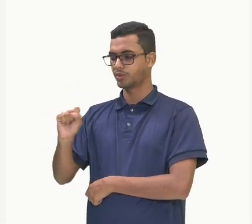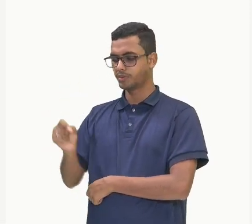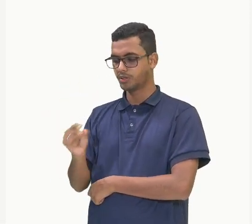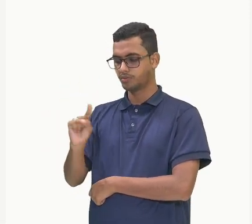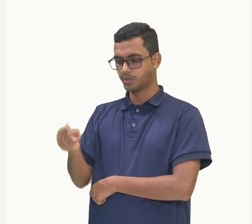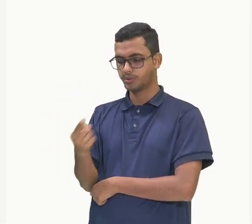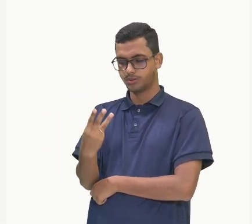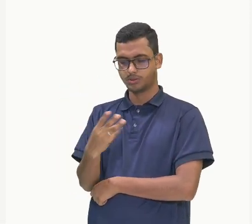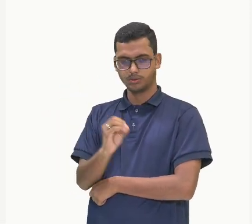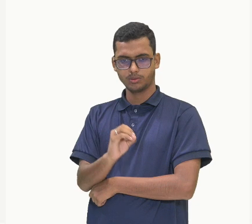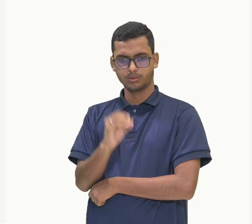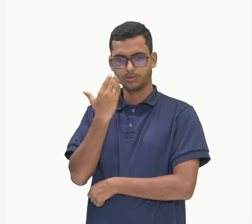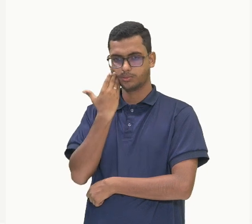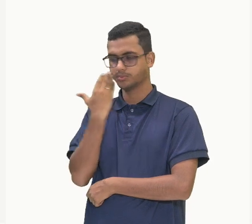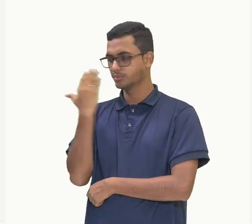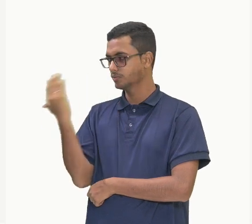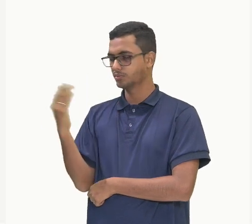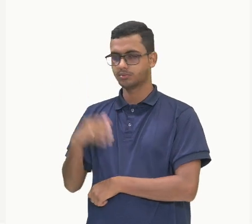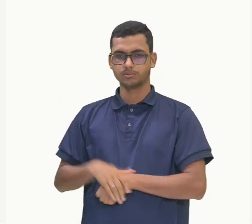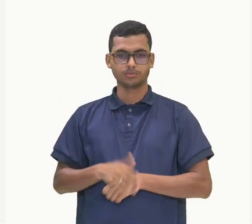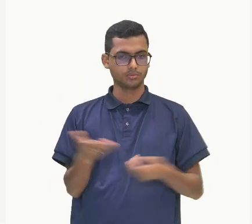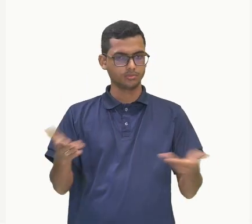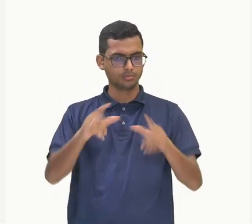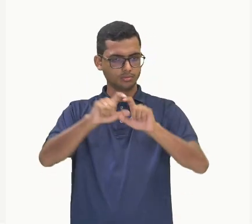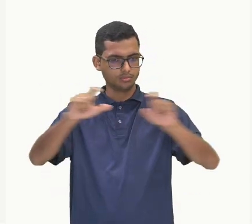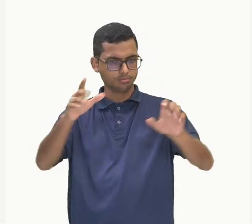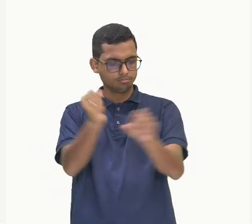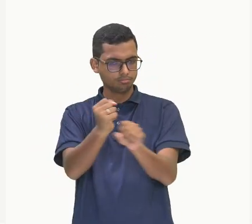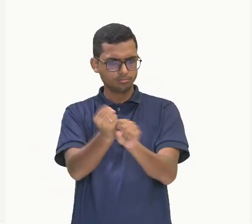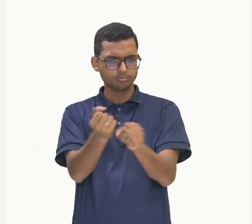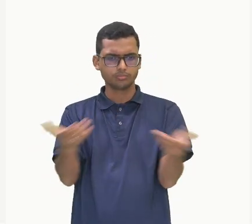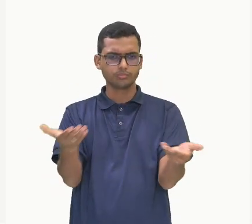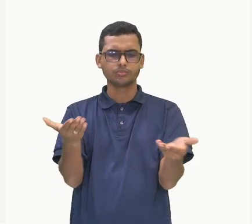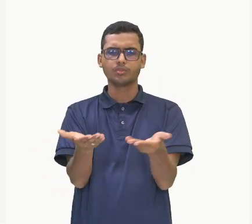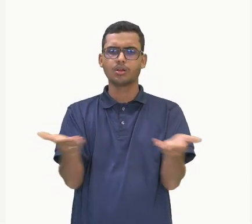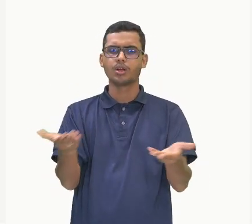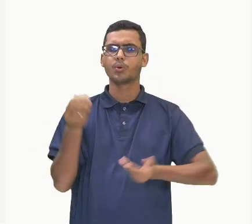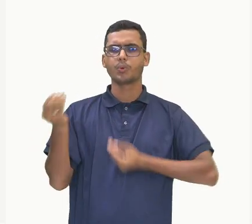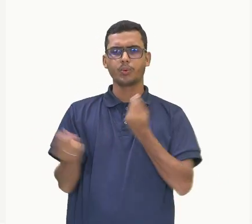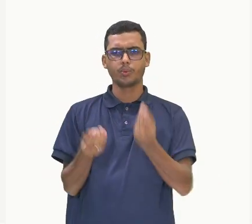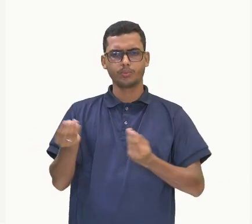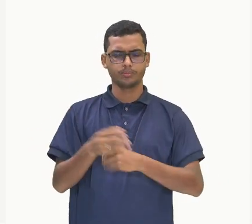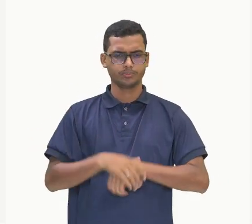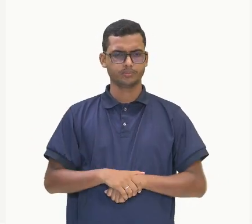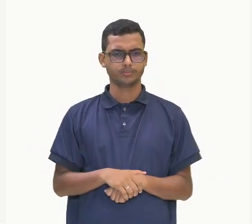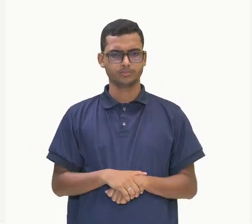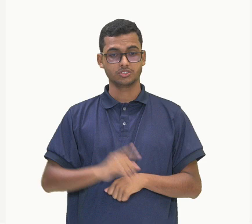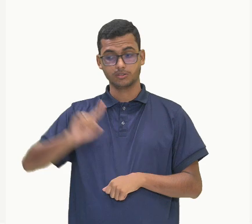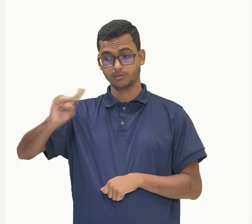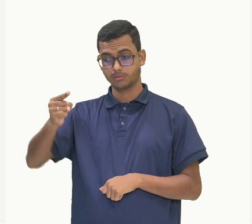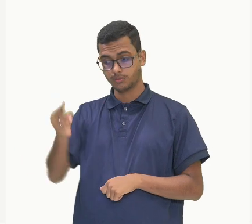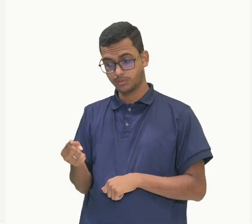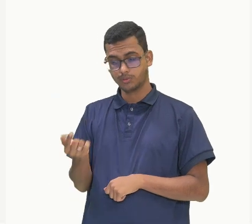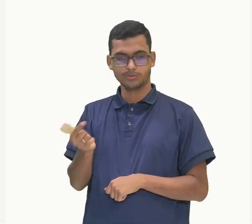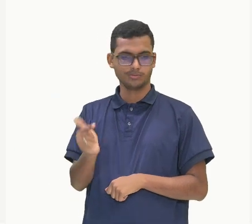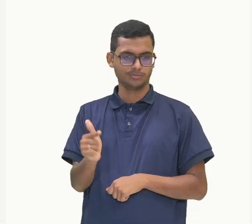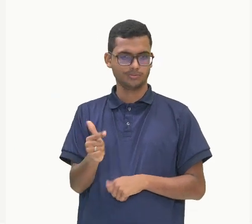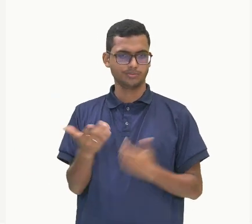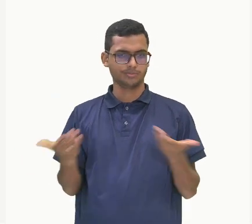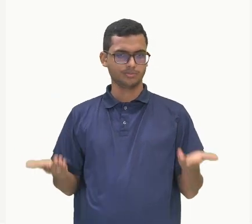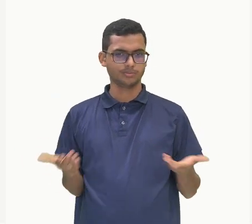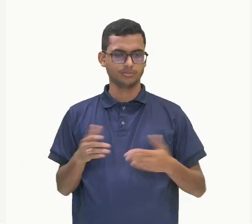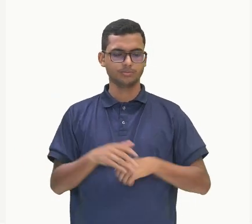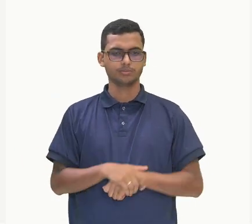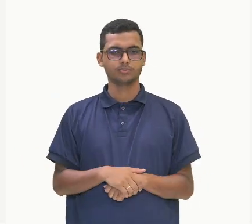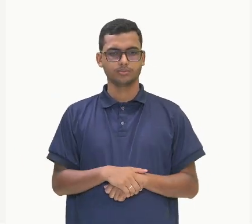Muito bem. Agora eu vou fazer a operação como se não tivesse a vírgula. O número de casas decimais já